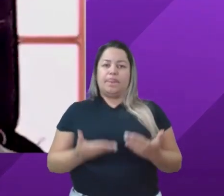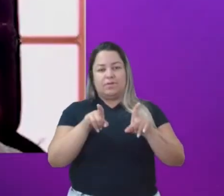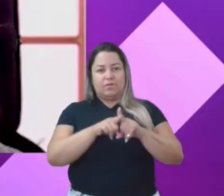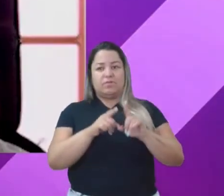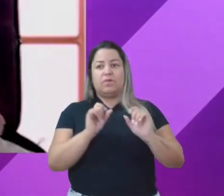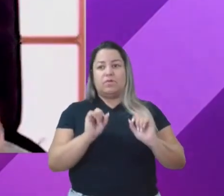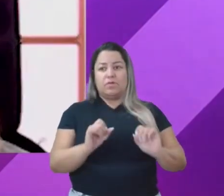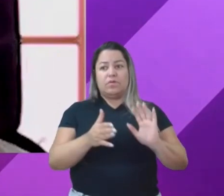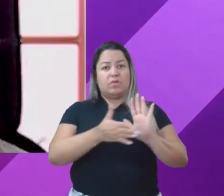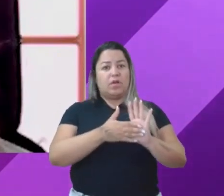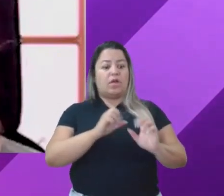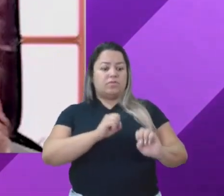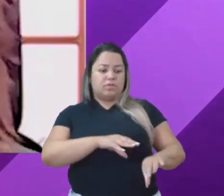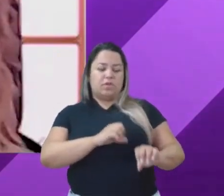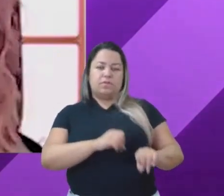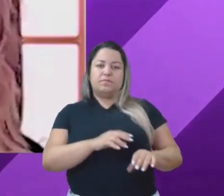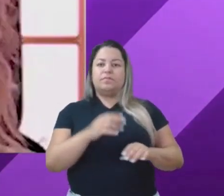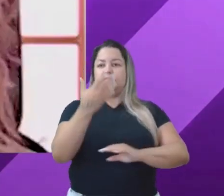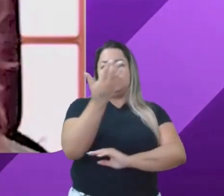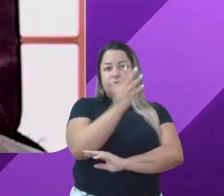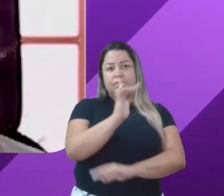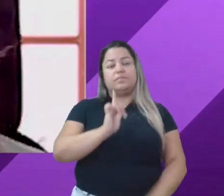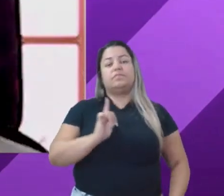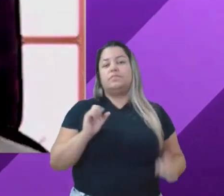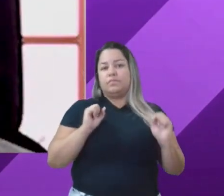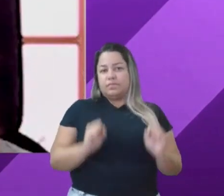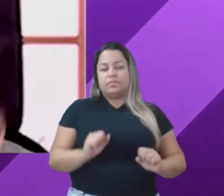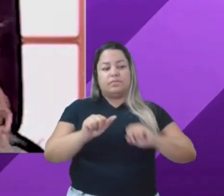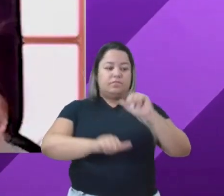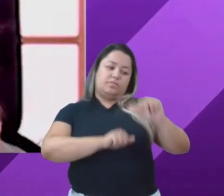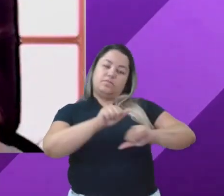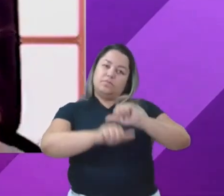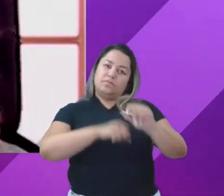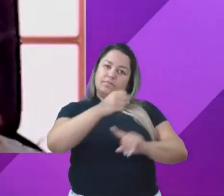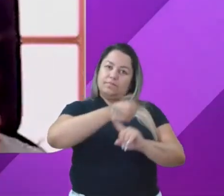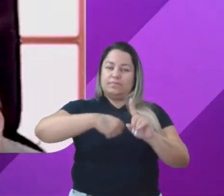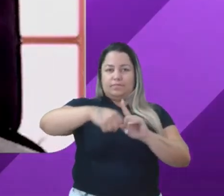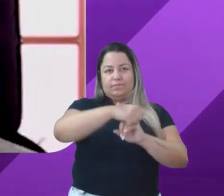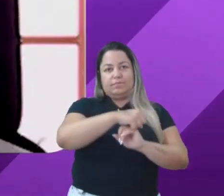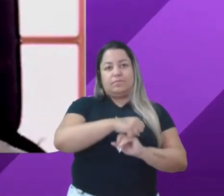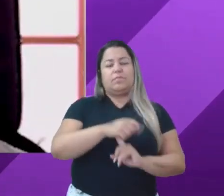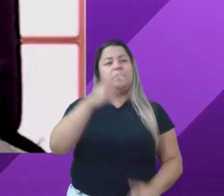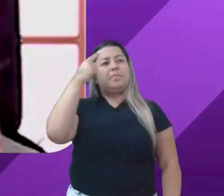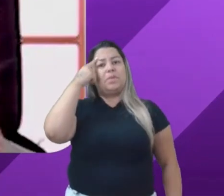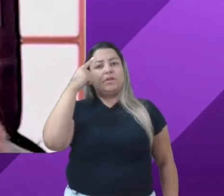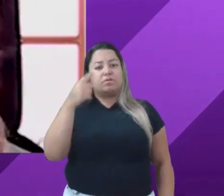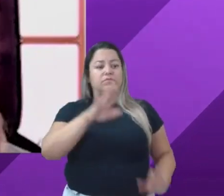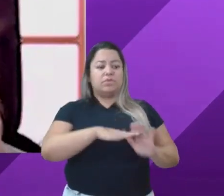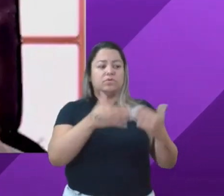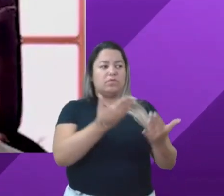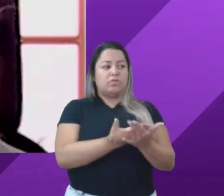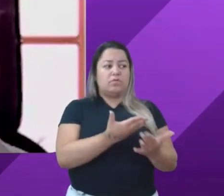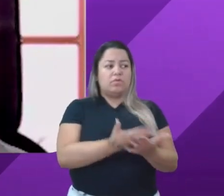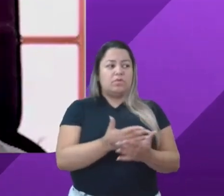saudável. A educação ambiental tem o poder de transformar a sociedade. Imagina uma escola onde,